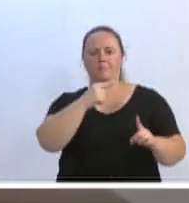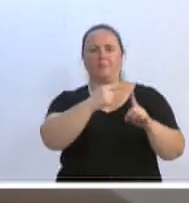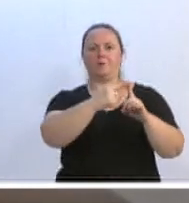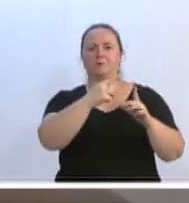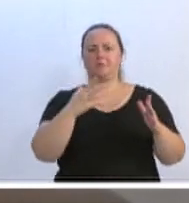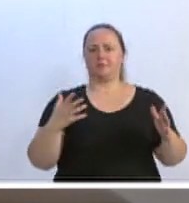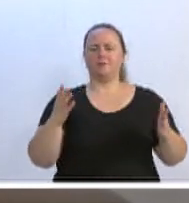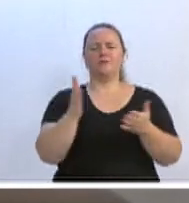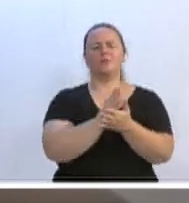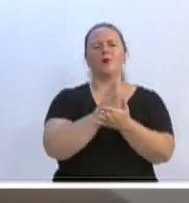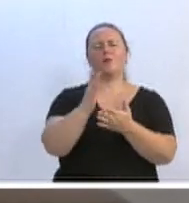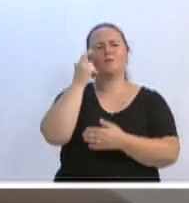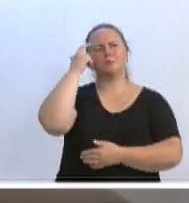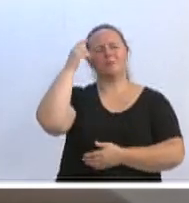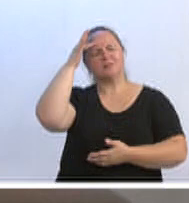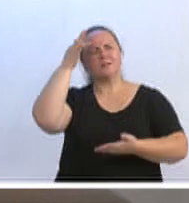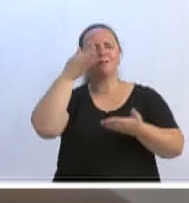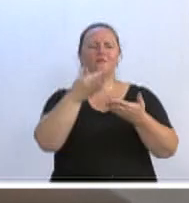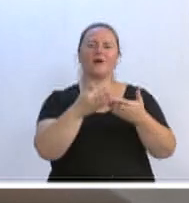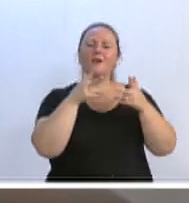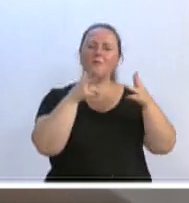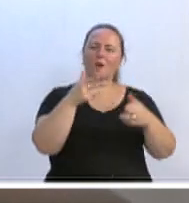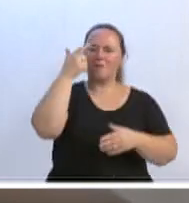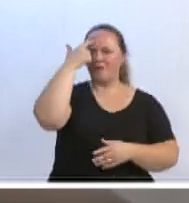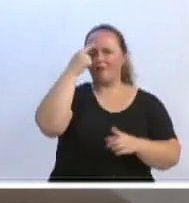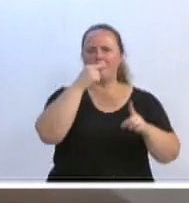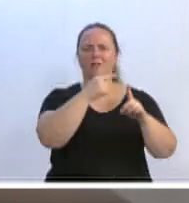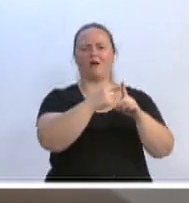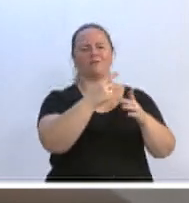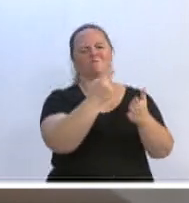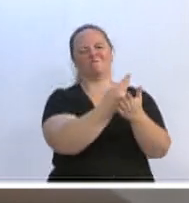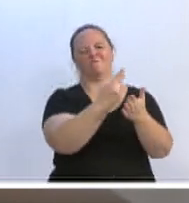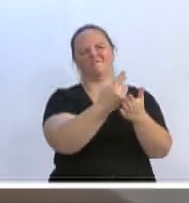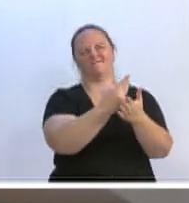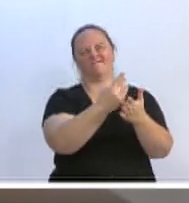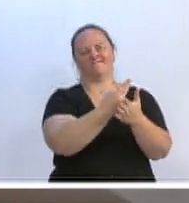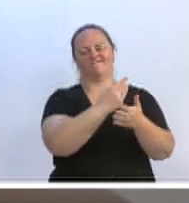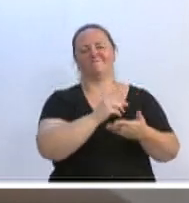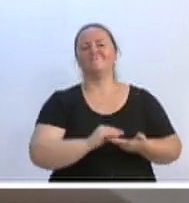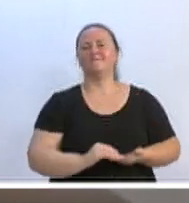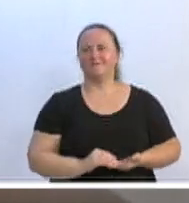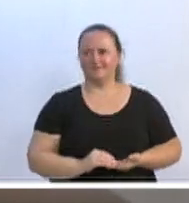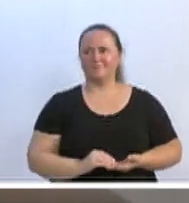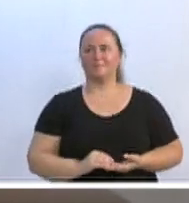né? Muitos atribuem isso à fé. Alguns até ilustram, né?